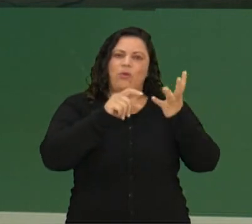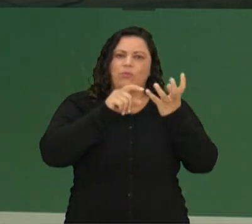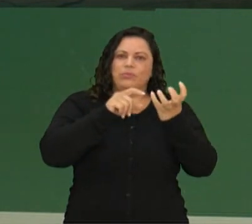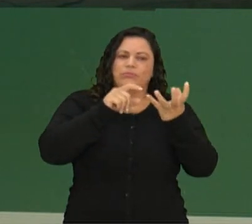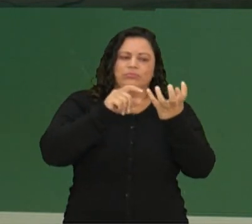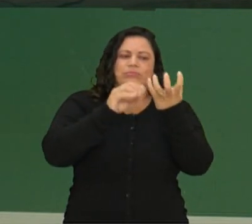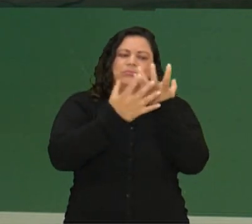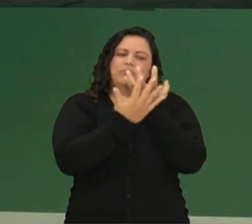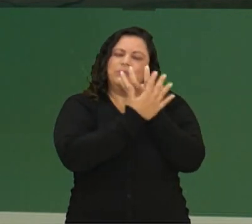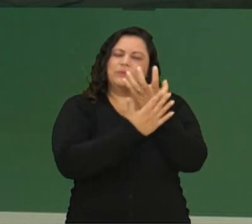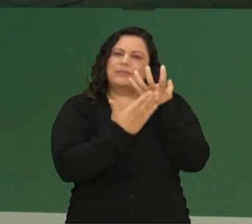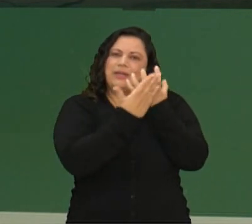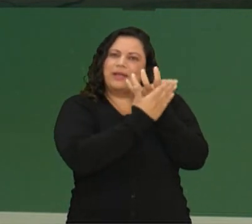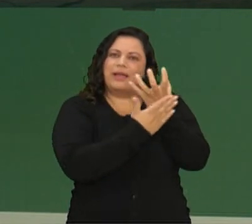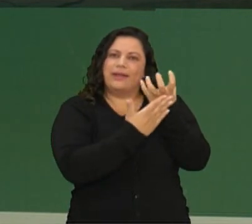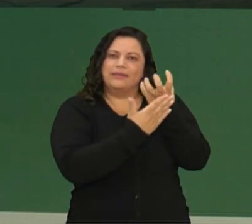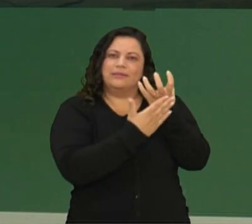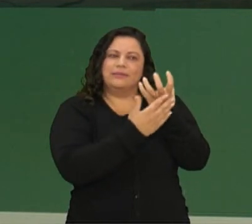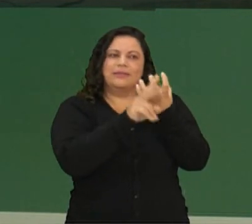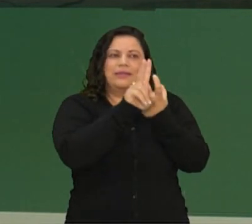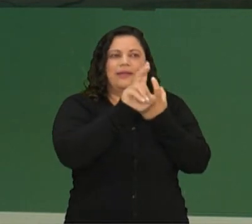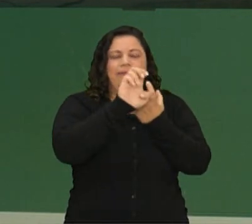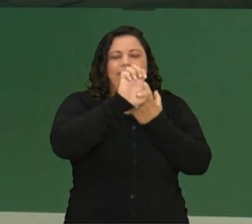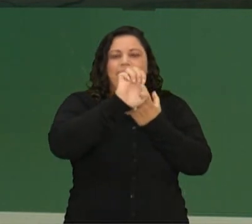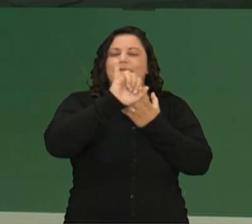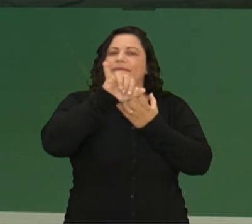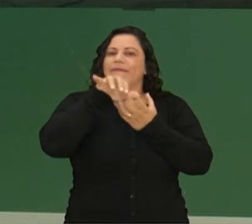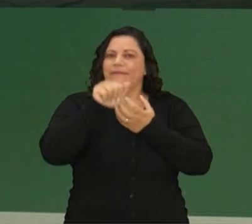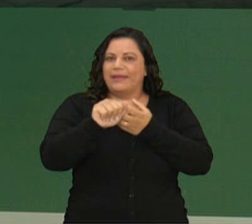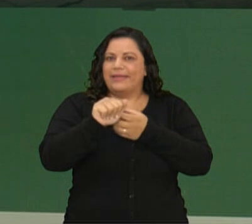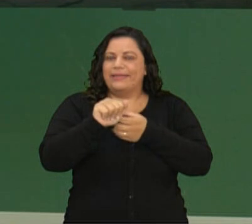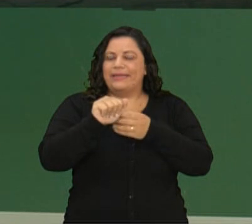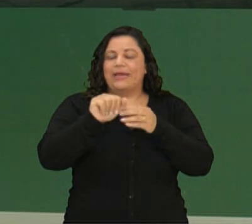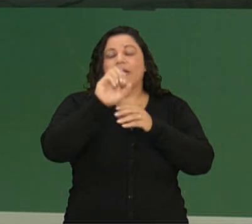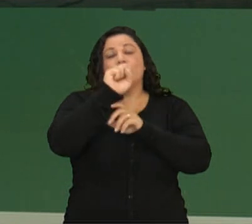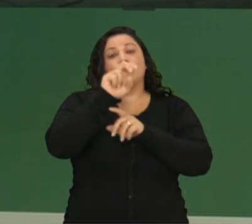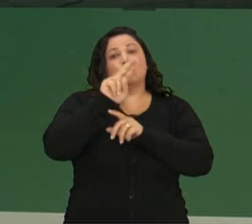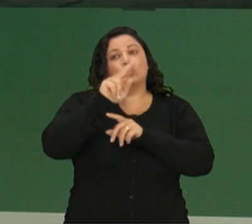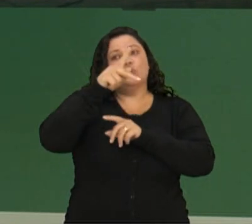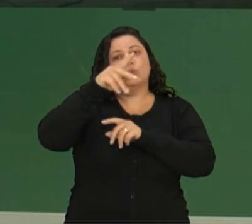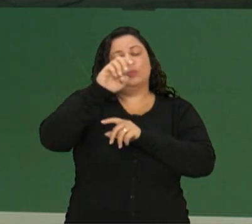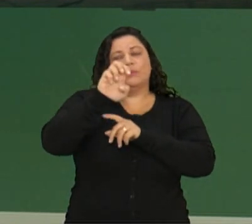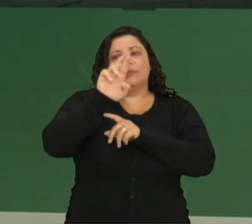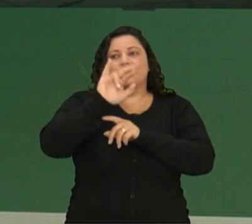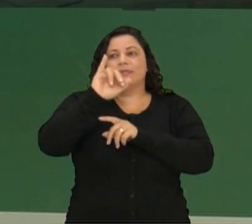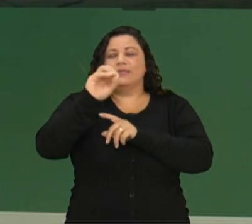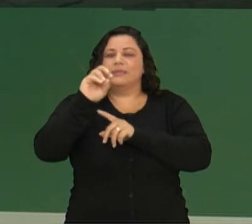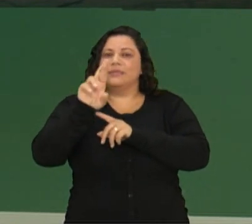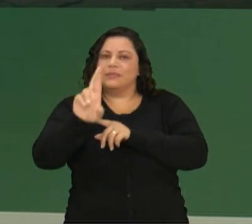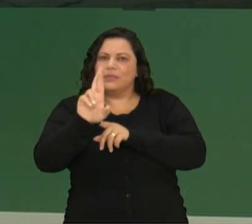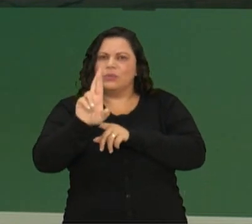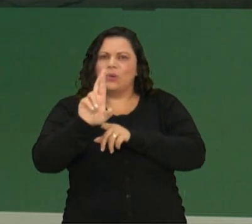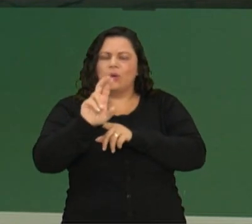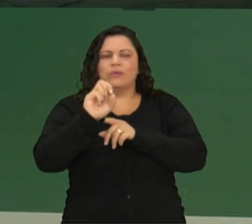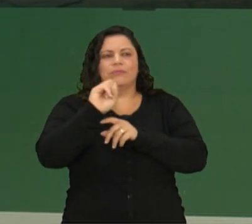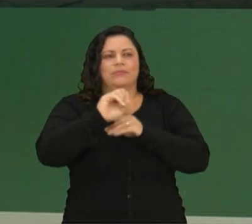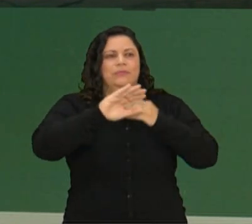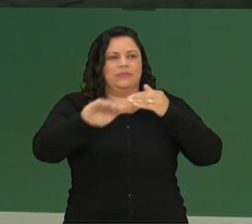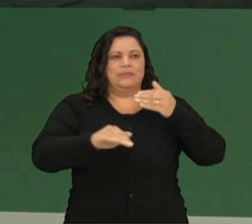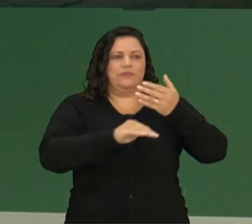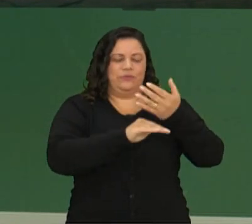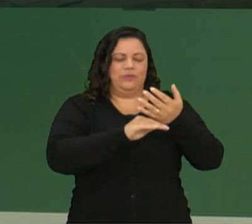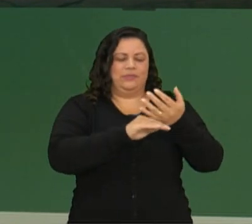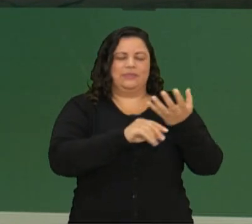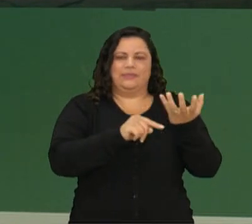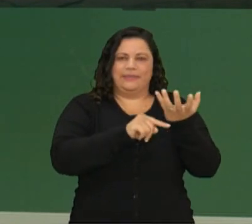do coração ali, é a veia cava aqui em cima chamada de superior. Se fosse marcando aqui embaixo, ó, seria a veia cava também,